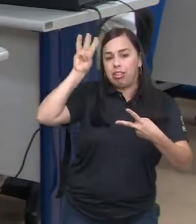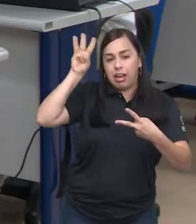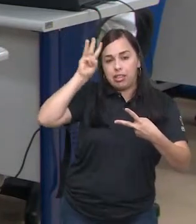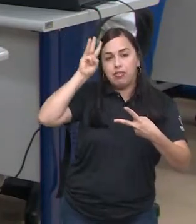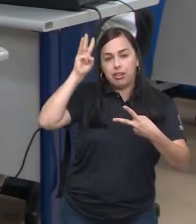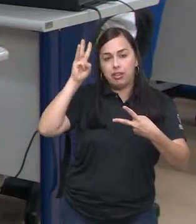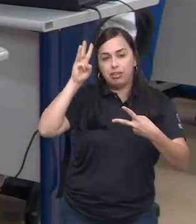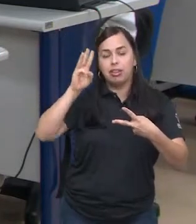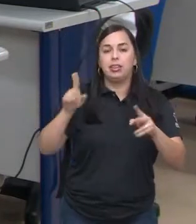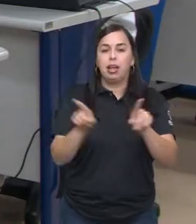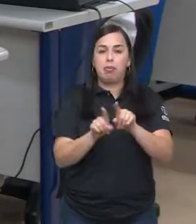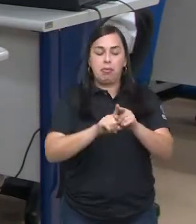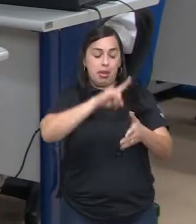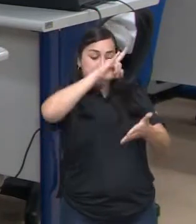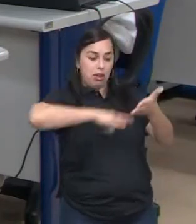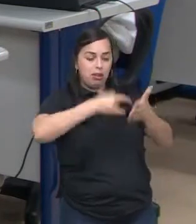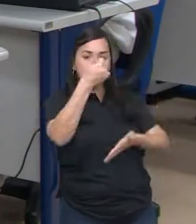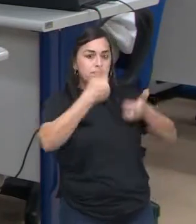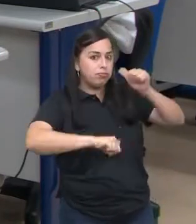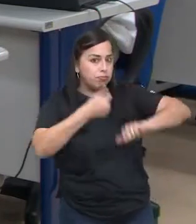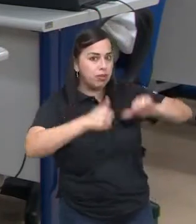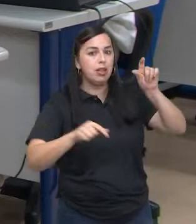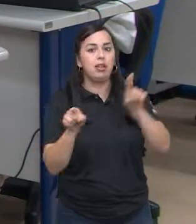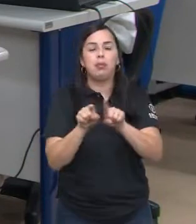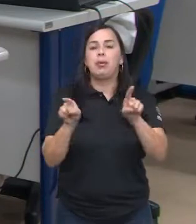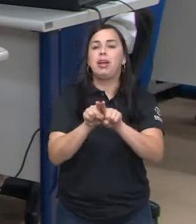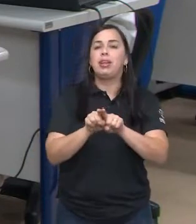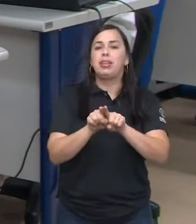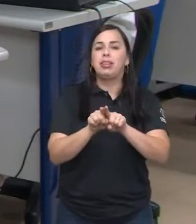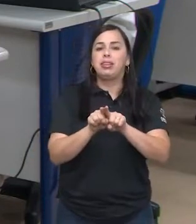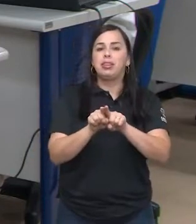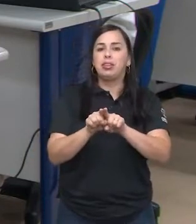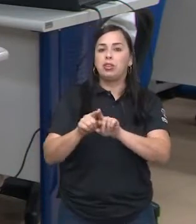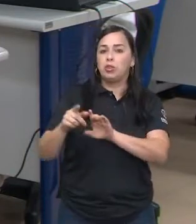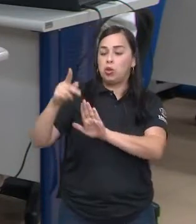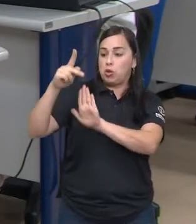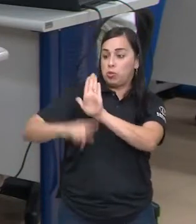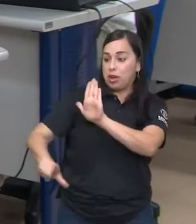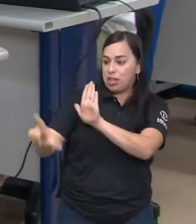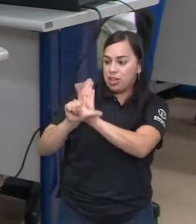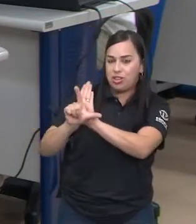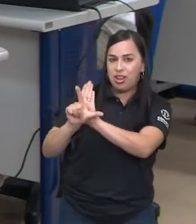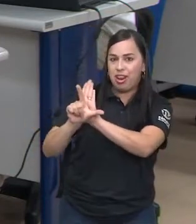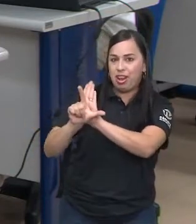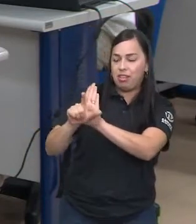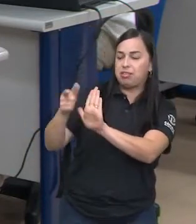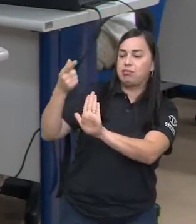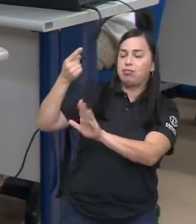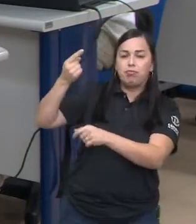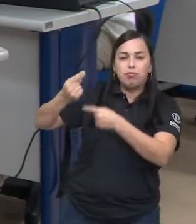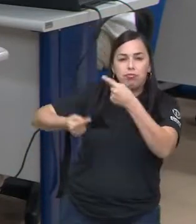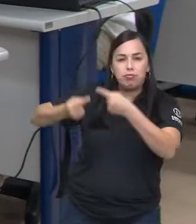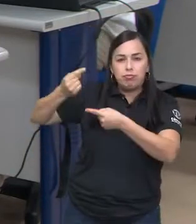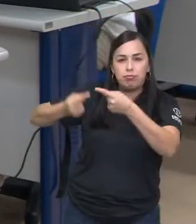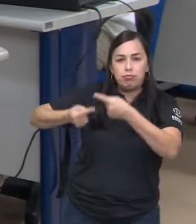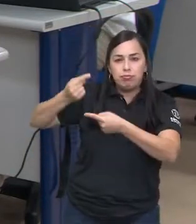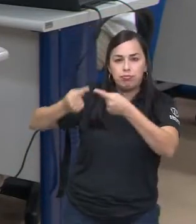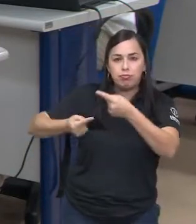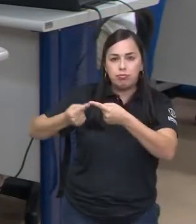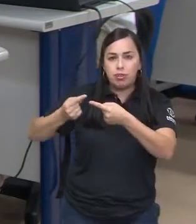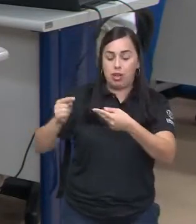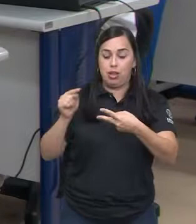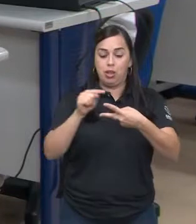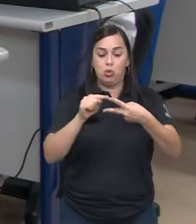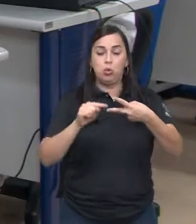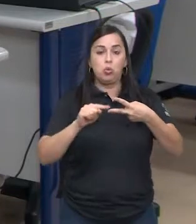Além do rito pautado na apreciação de documentos, os parlamentares também adiantaram as discussões que seriam realizadas na quinta, em